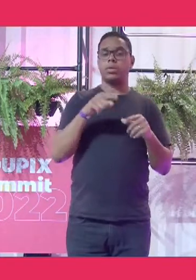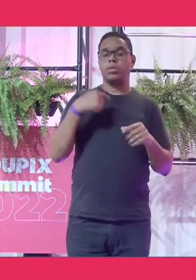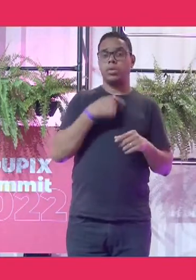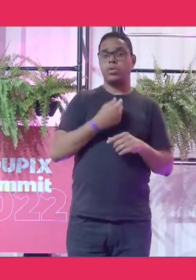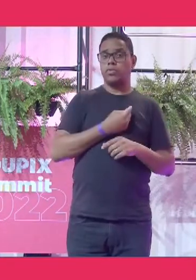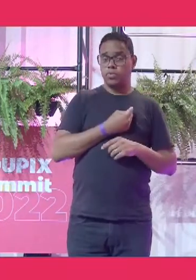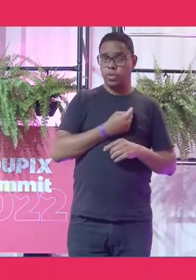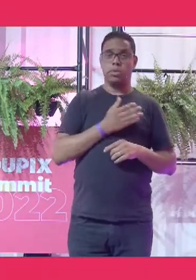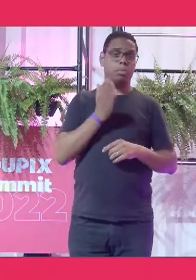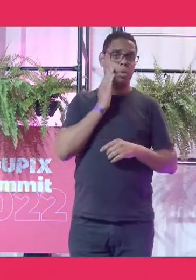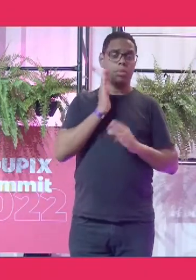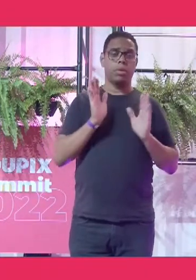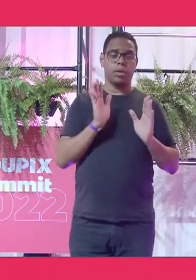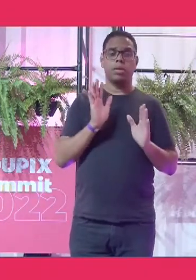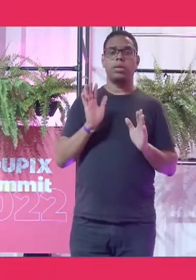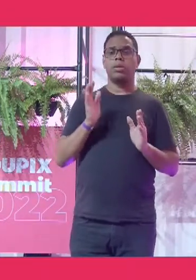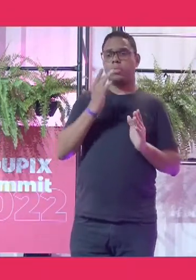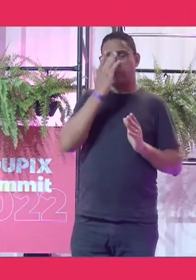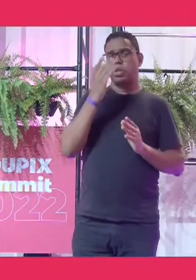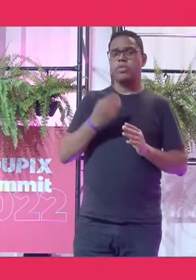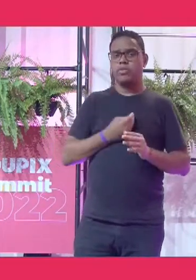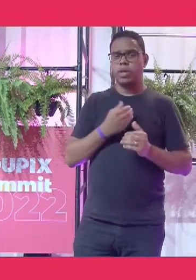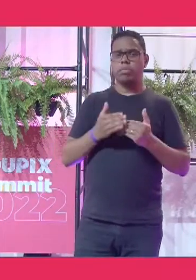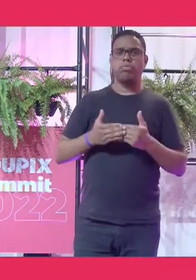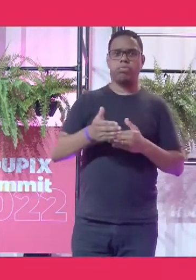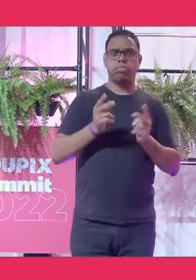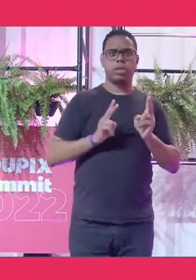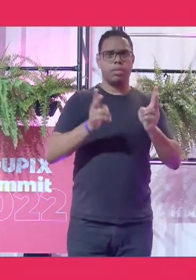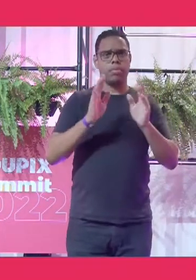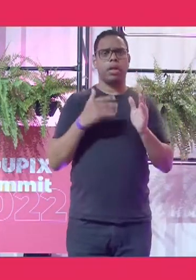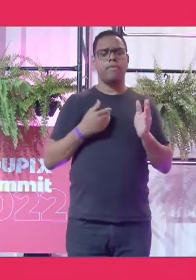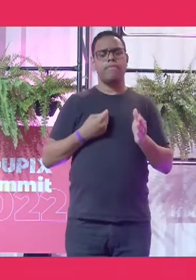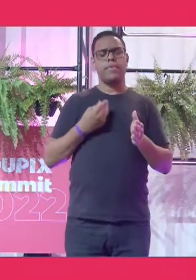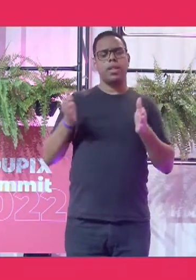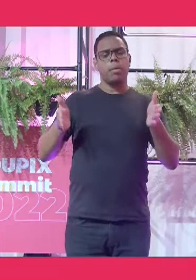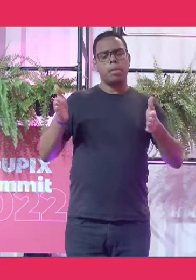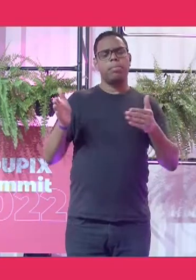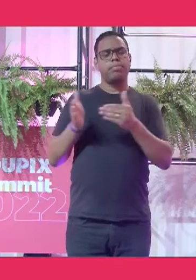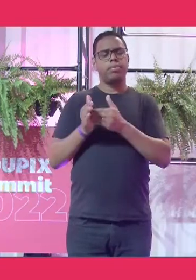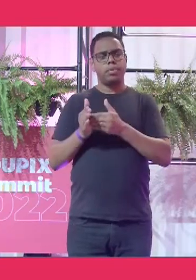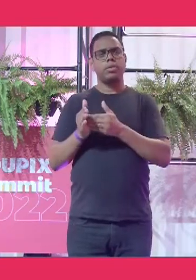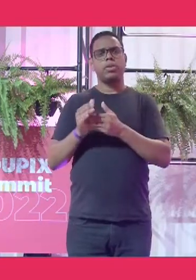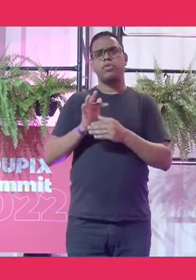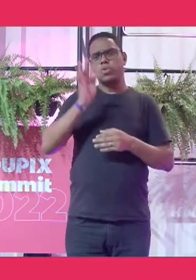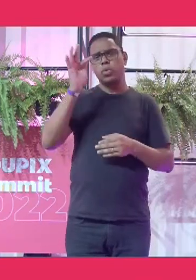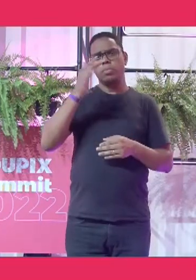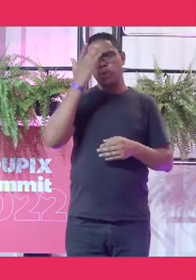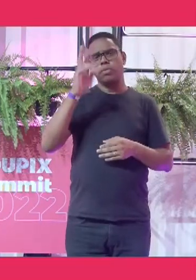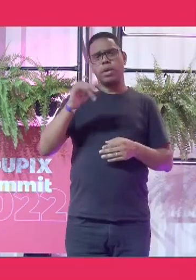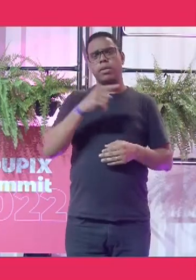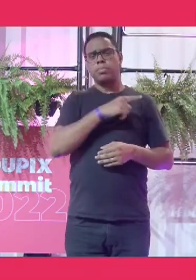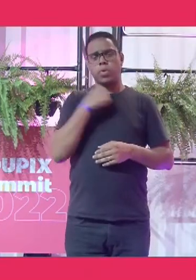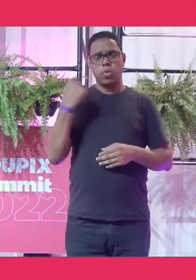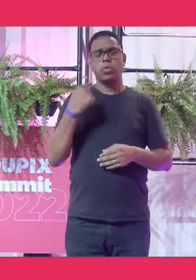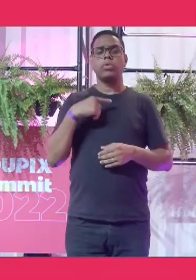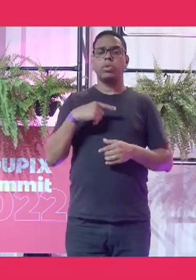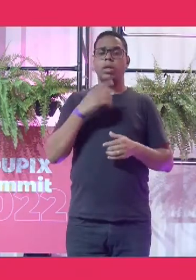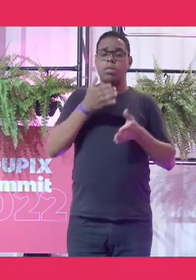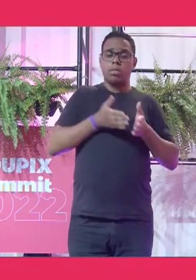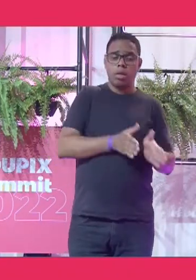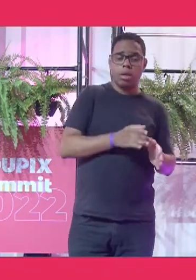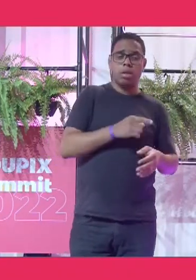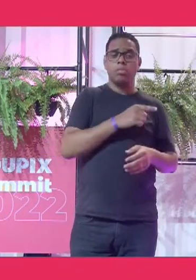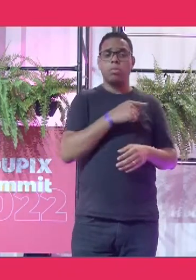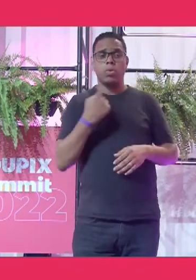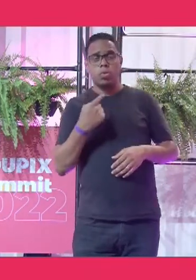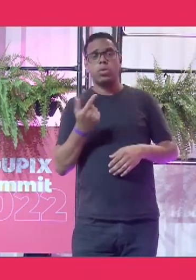na nossa vida, que ninguém vai viver para o resto da vida... A gente sabe que as pessoas um dia vão embora, e as pessoas sempre chegam e vão embora. Todo